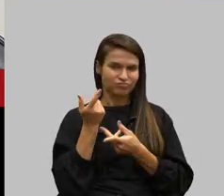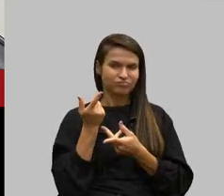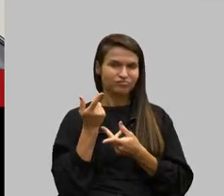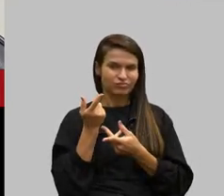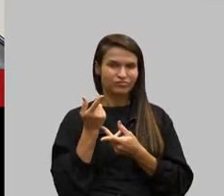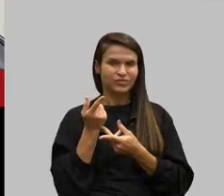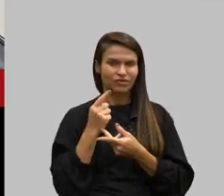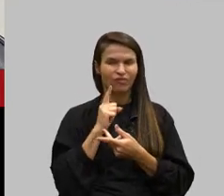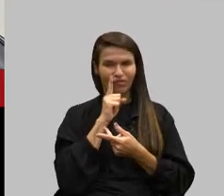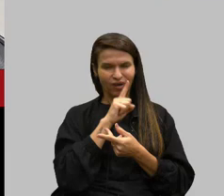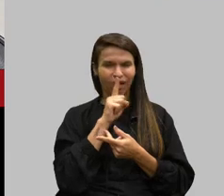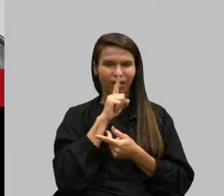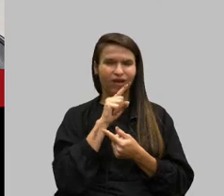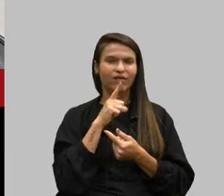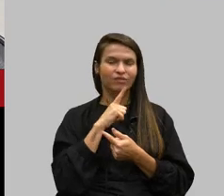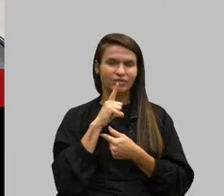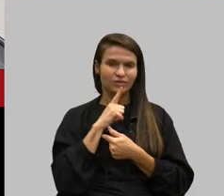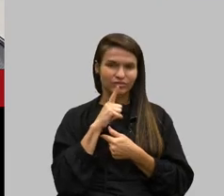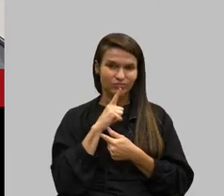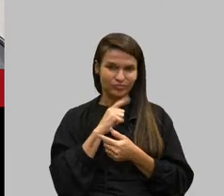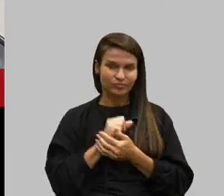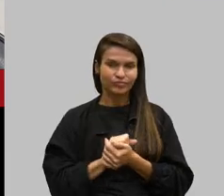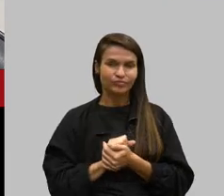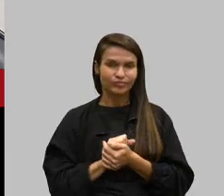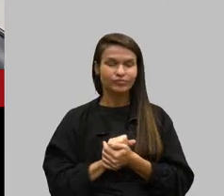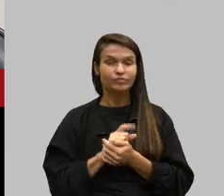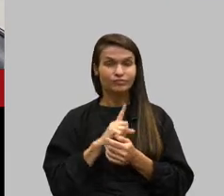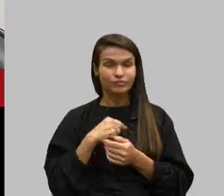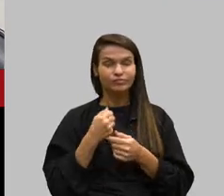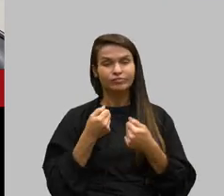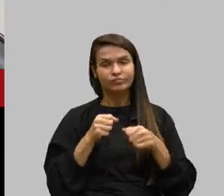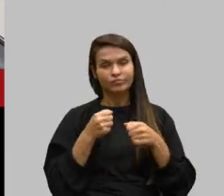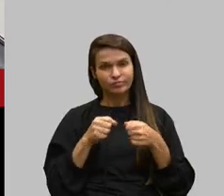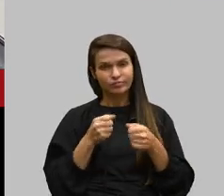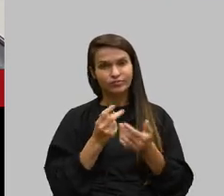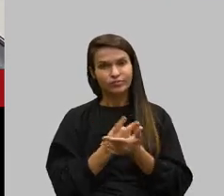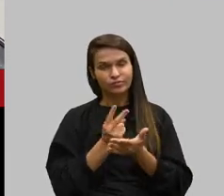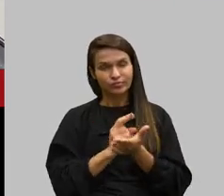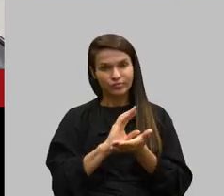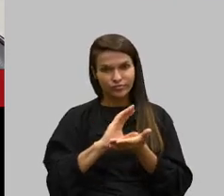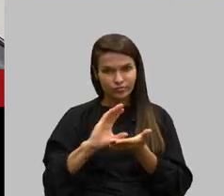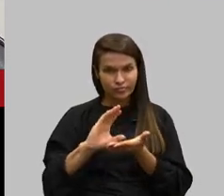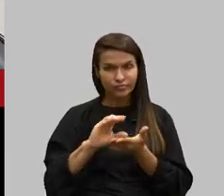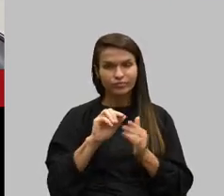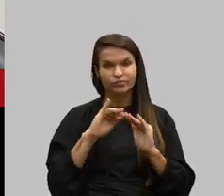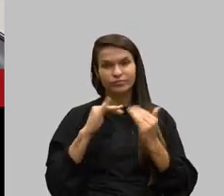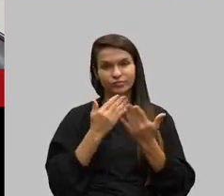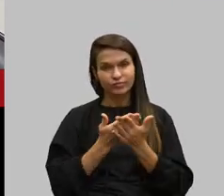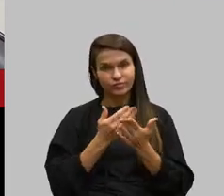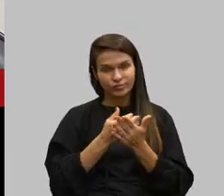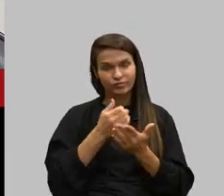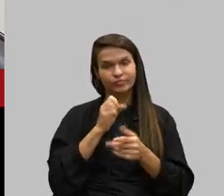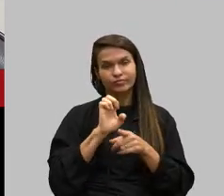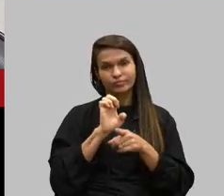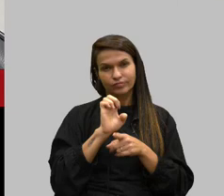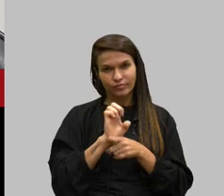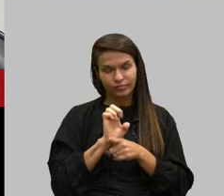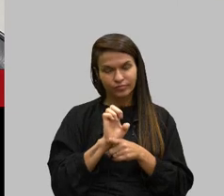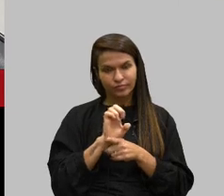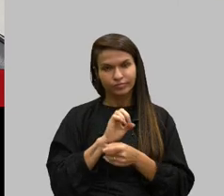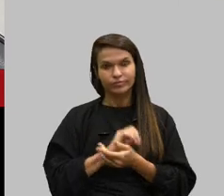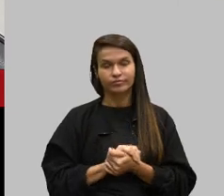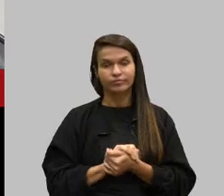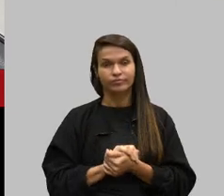no máximo razoáveis nós nós precisamos de manter os investimentos nas escolas estaduais